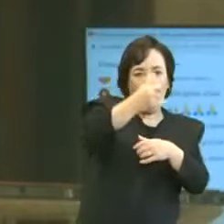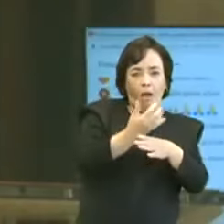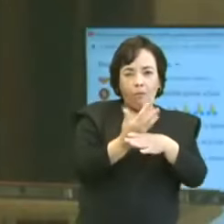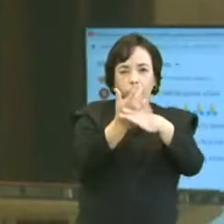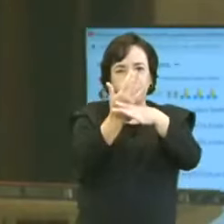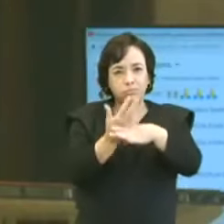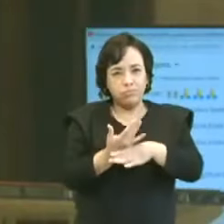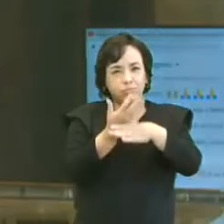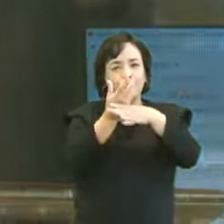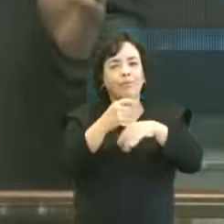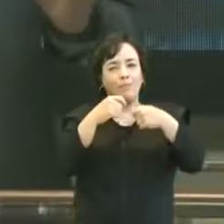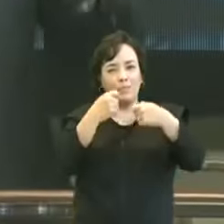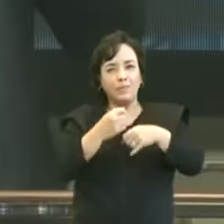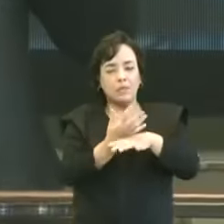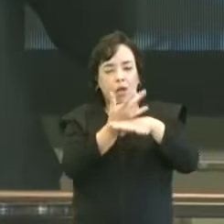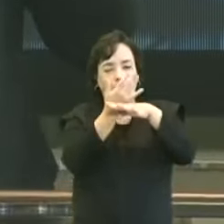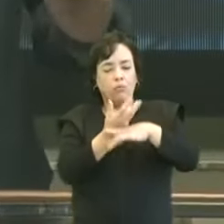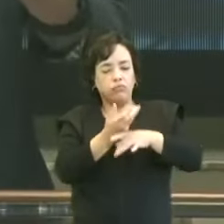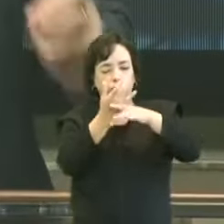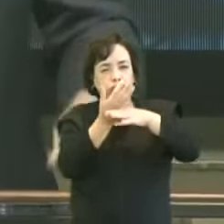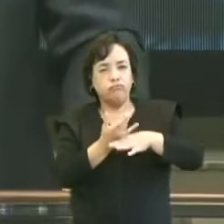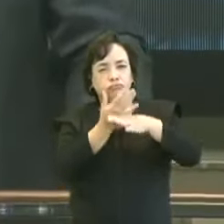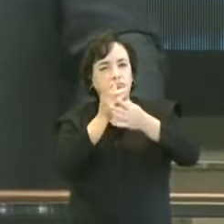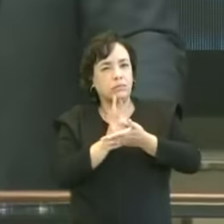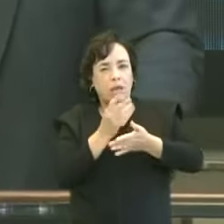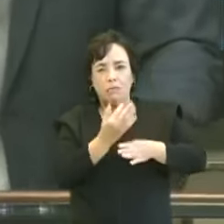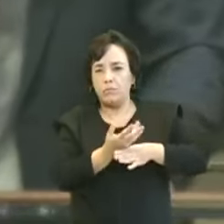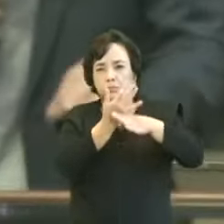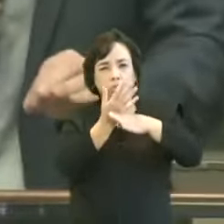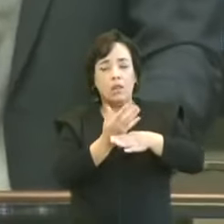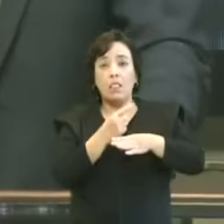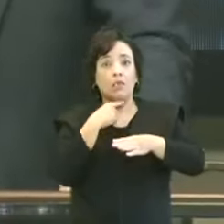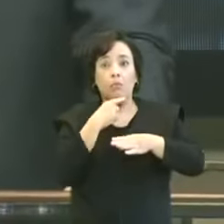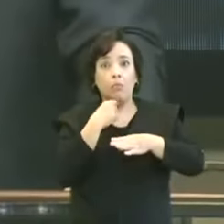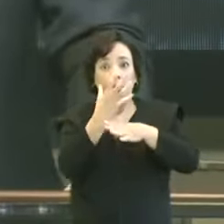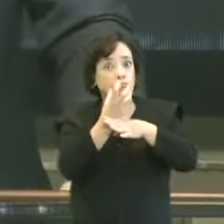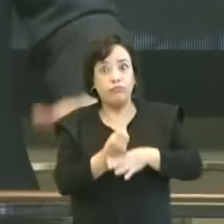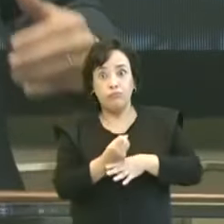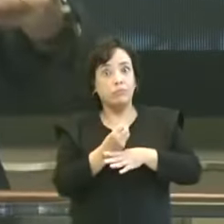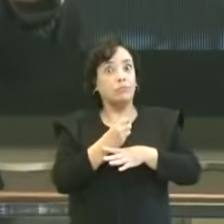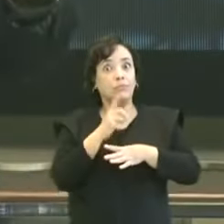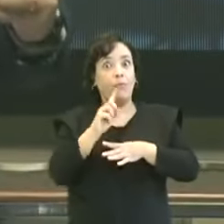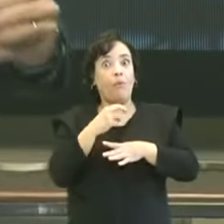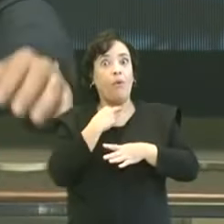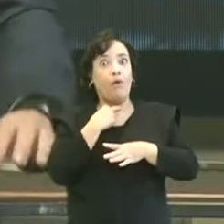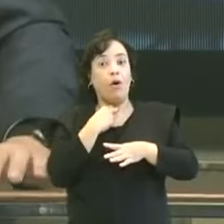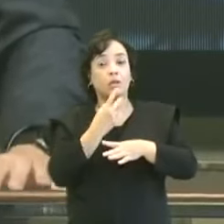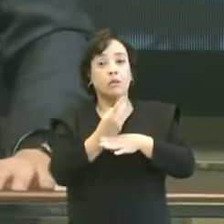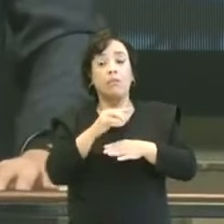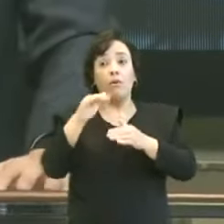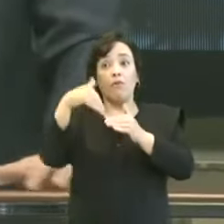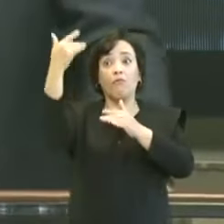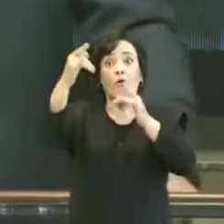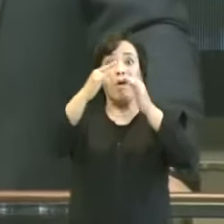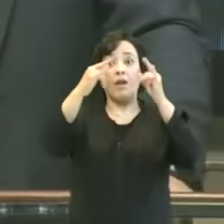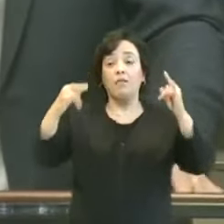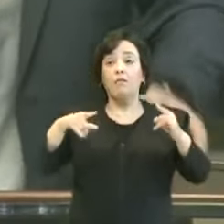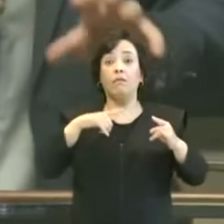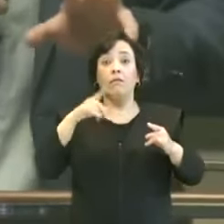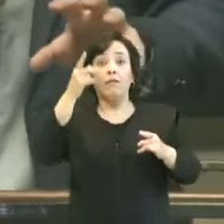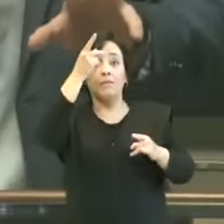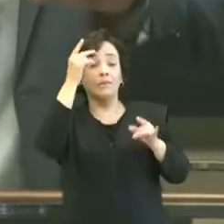as lâmpadas arderem continuamente. Na tenda da congregação, fora do véu que está diante do